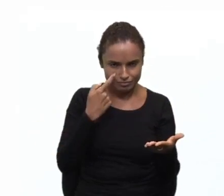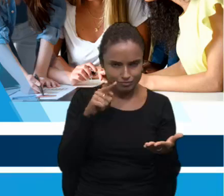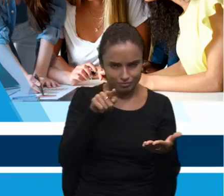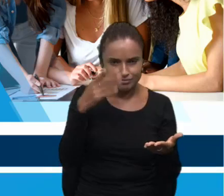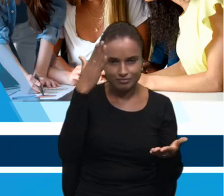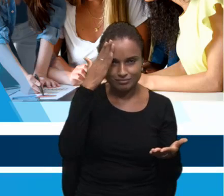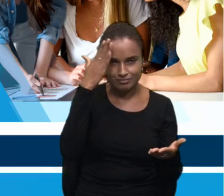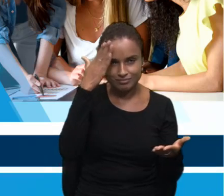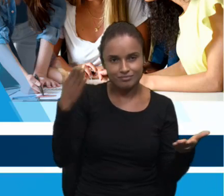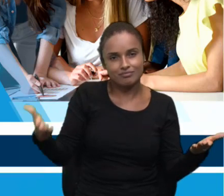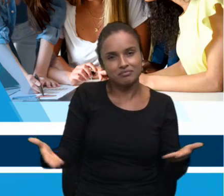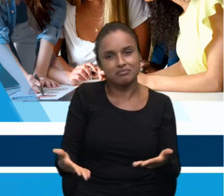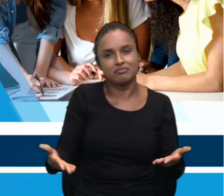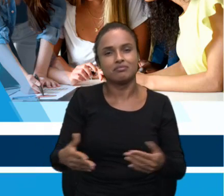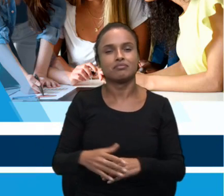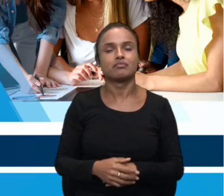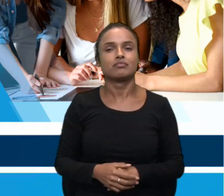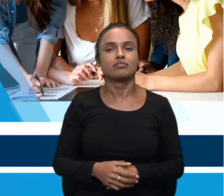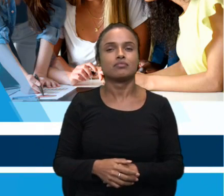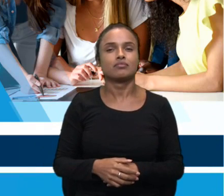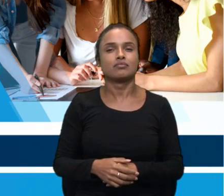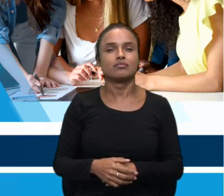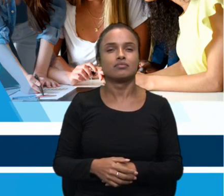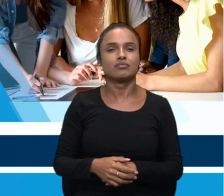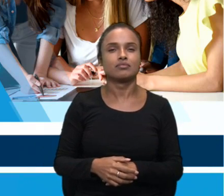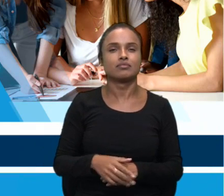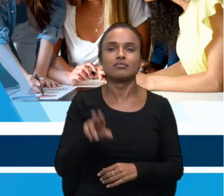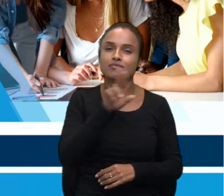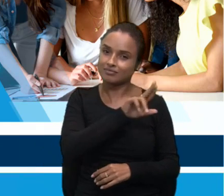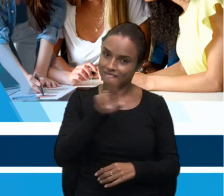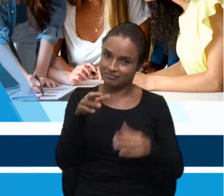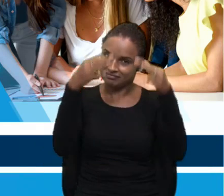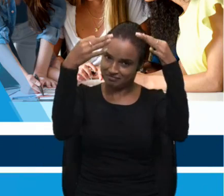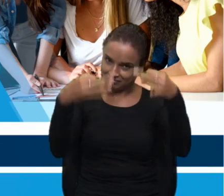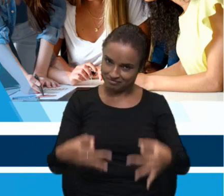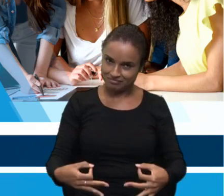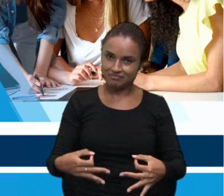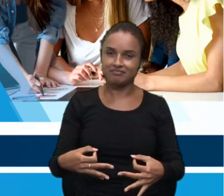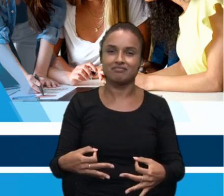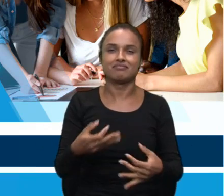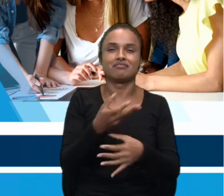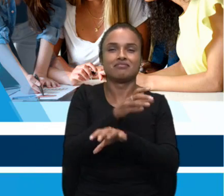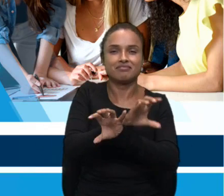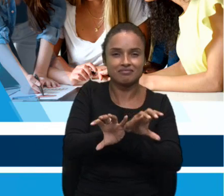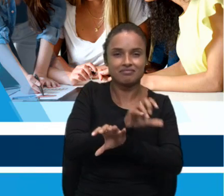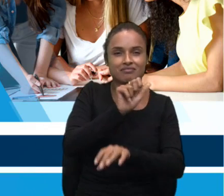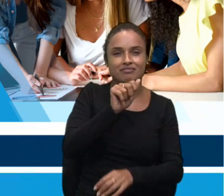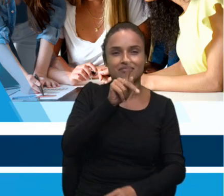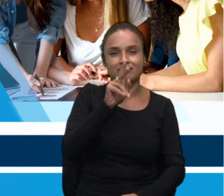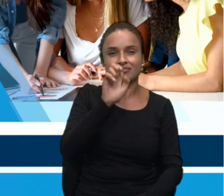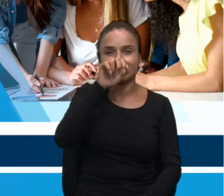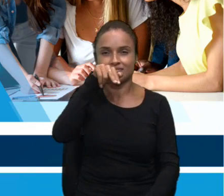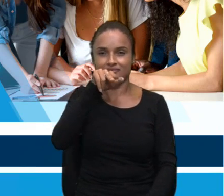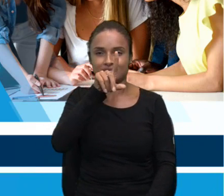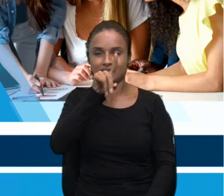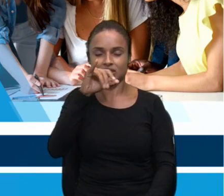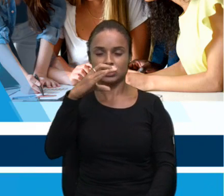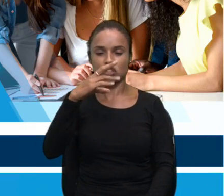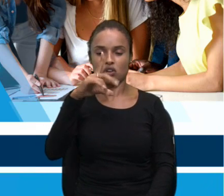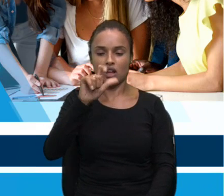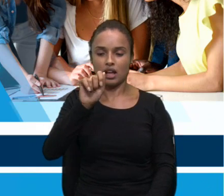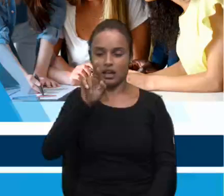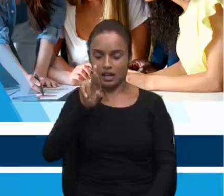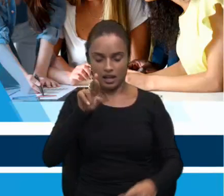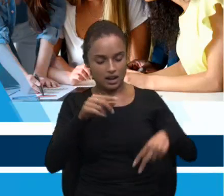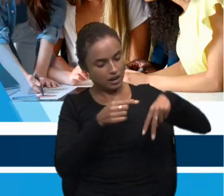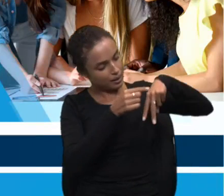Bom, agora sim, esse nome tá certinho. Articulações do esqueleto apendicular, membros